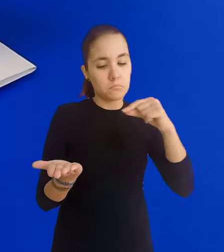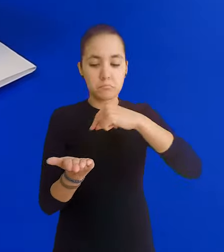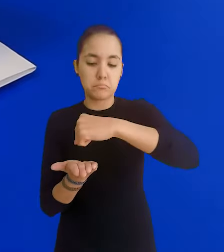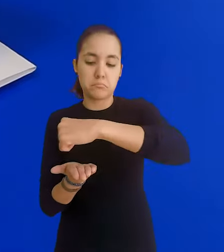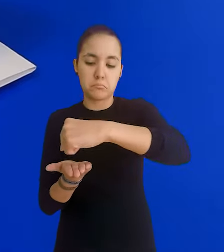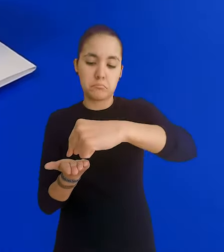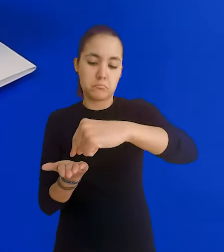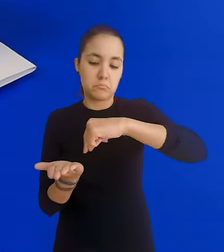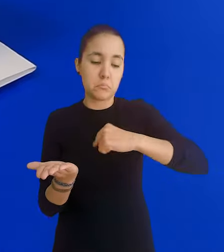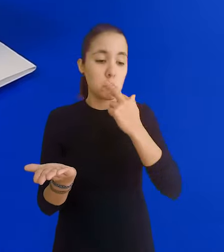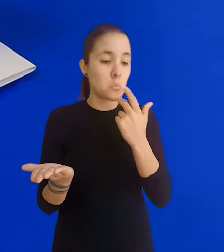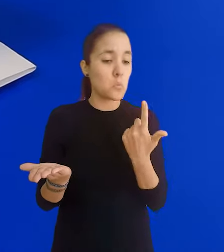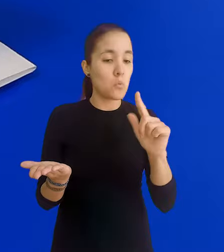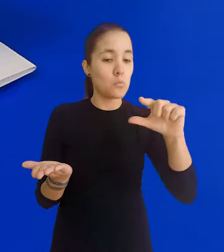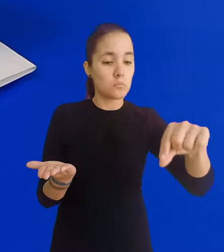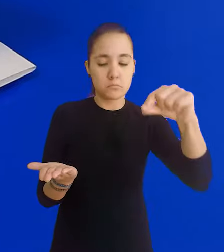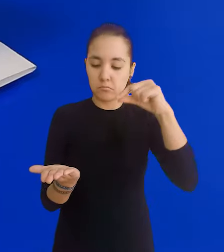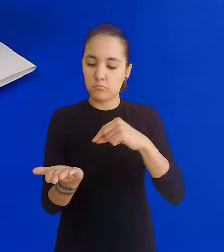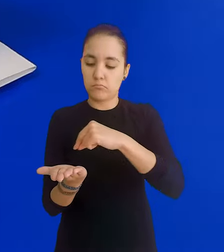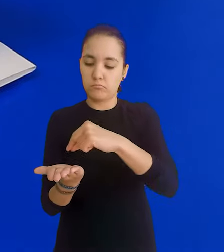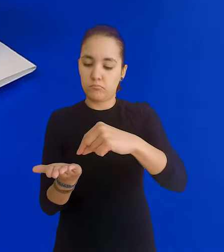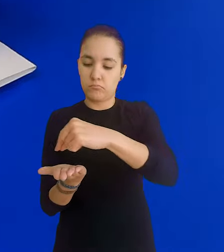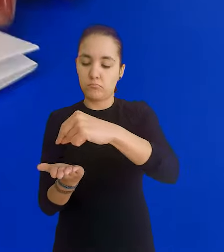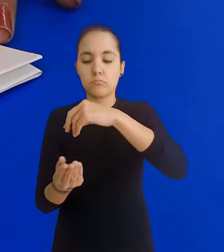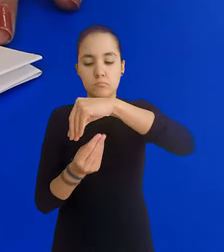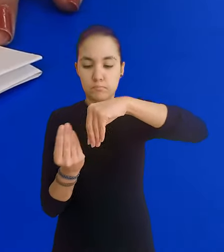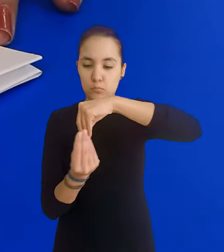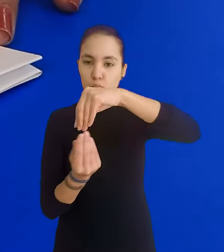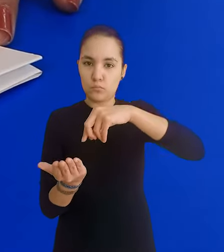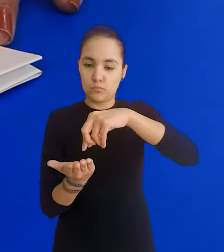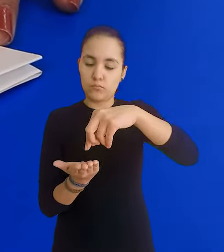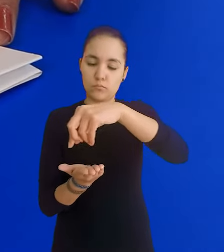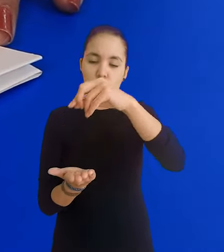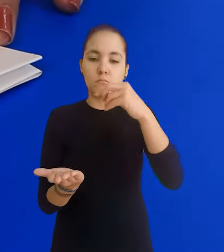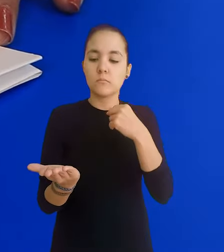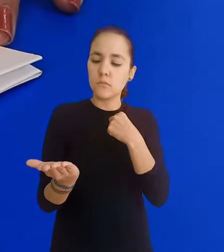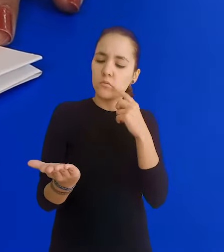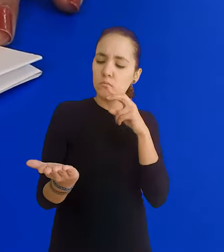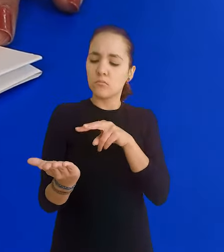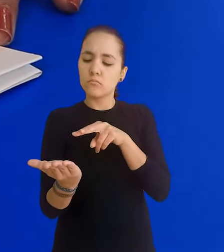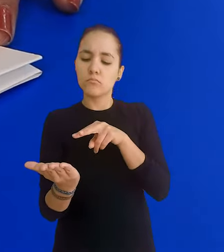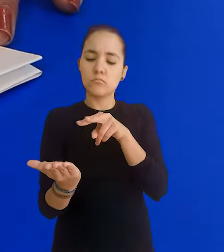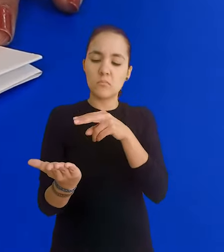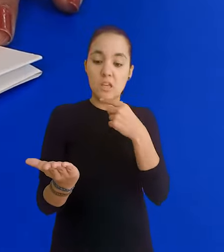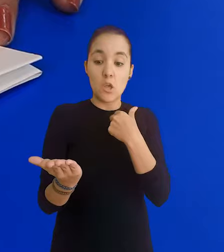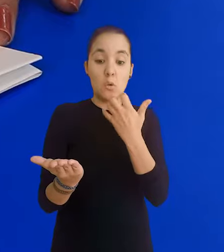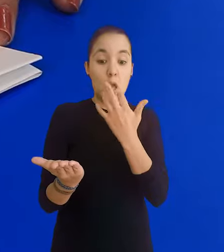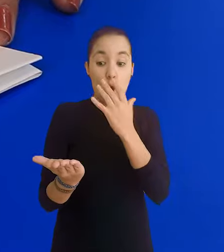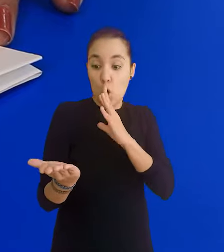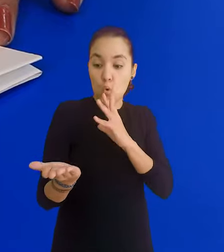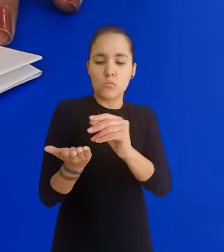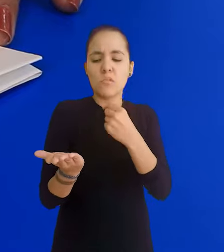cores de canetinha que eu queira usar e misturar aqui. Vou fazendo traços onde eu não me preocupo muito em preencher